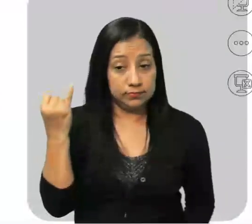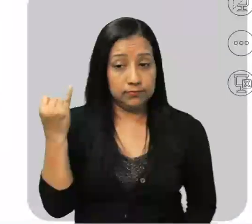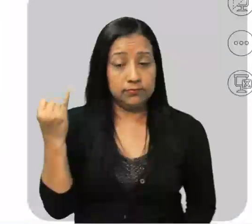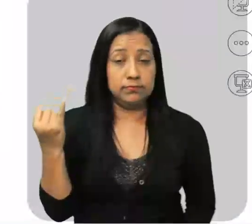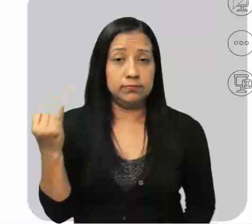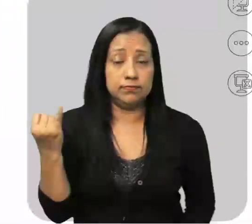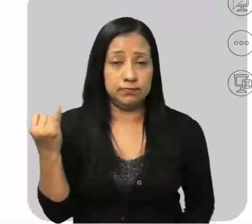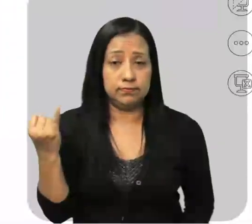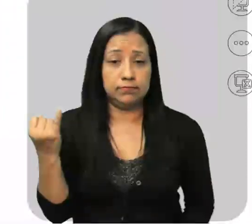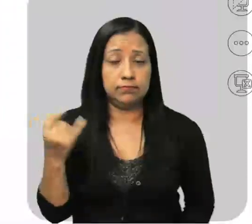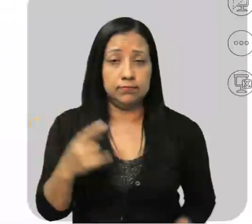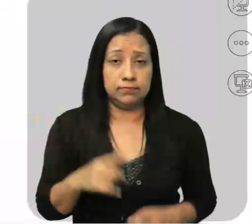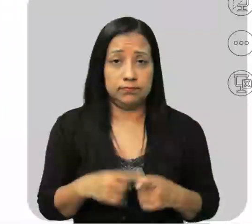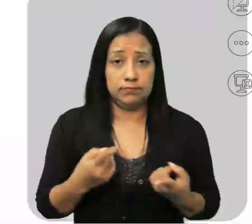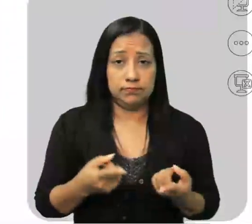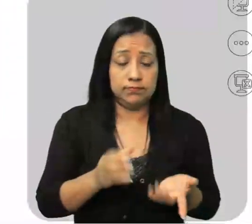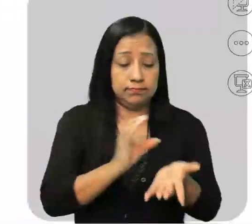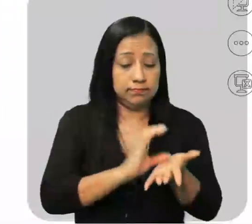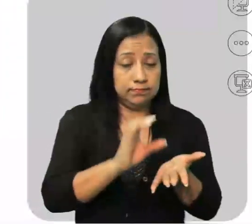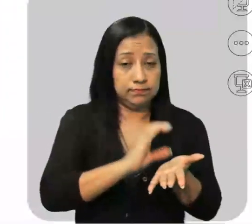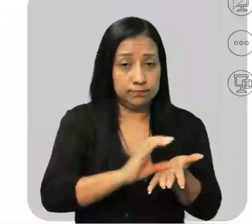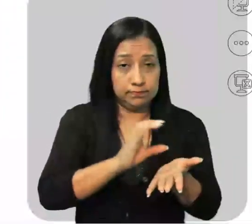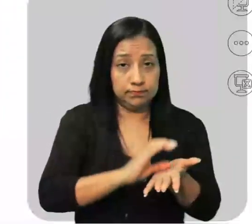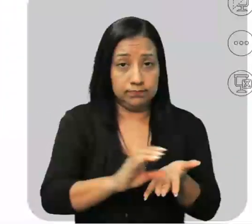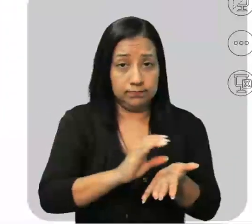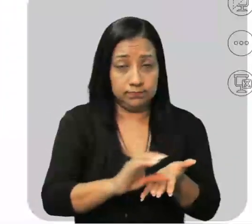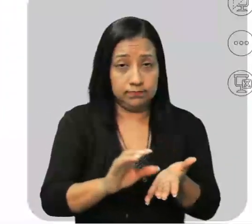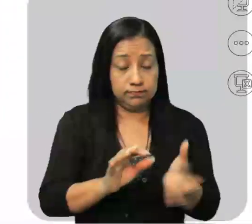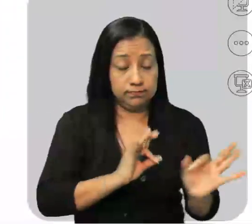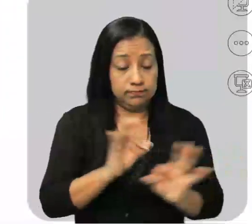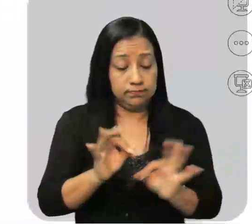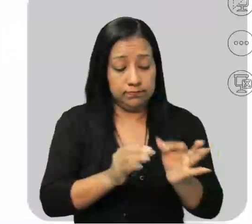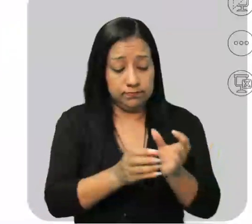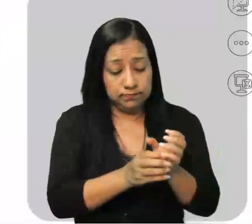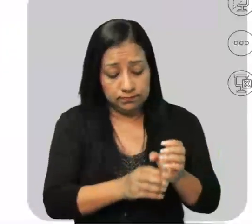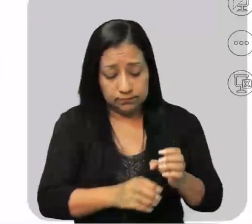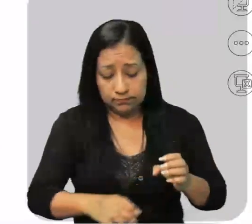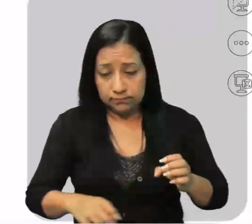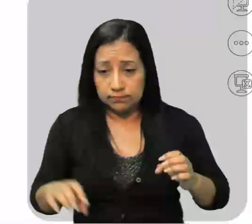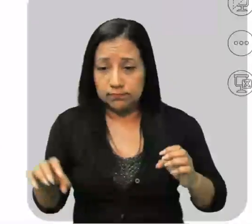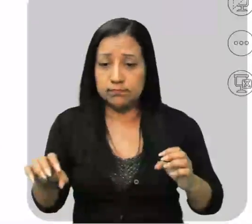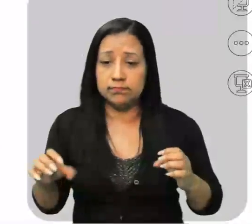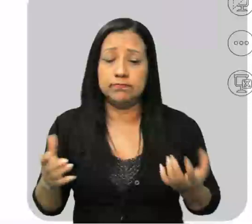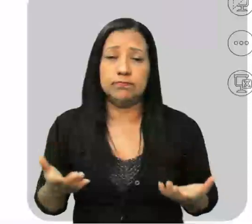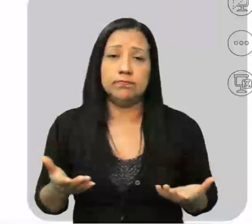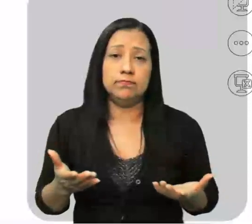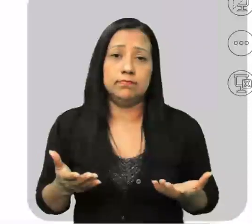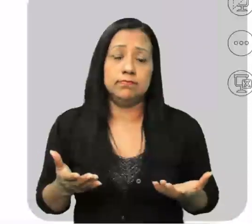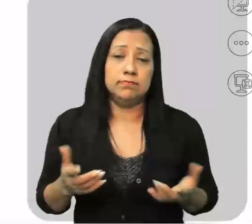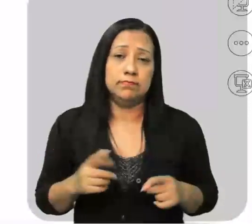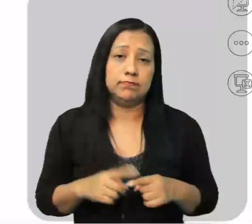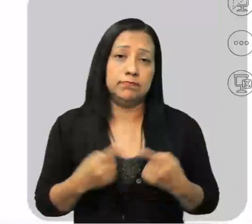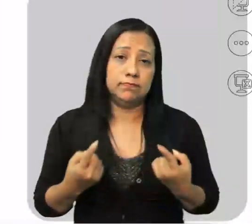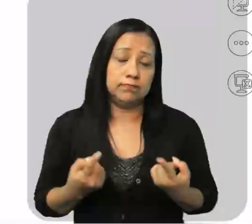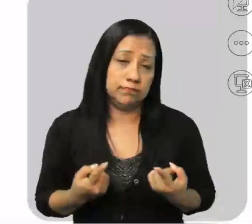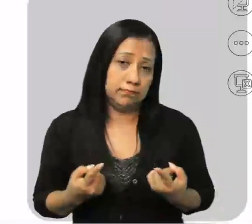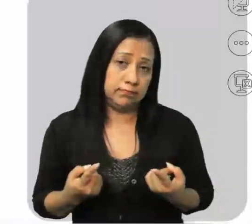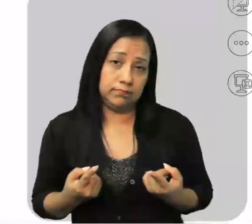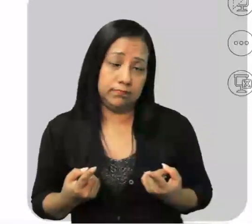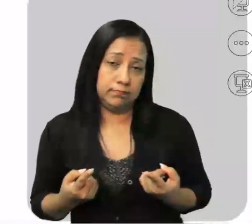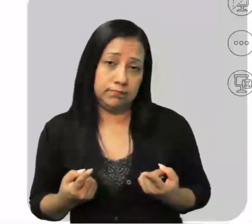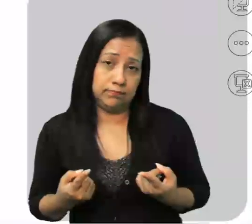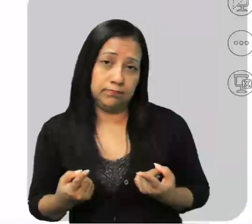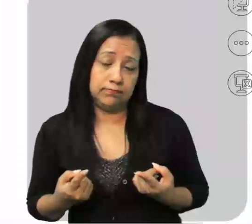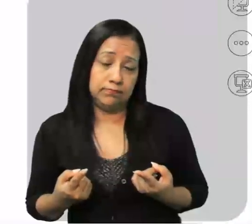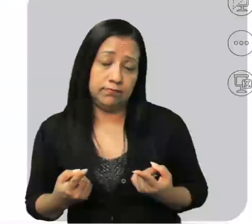investimentos, pessoal. Investimento em esgoto é